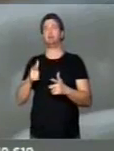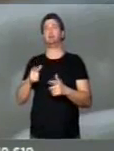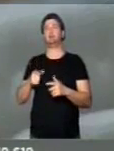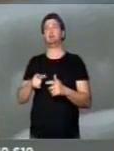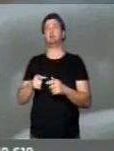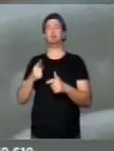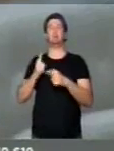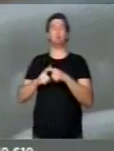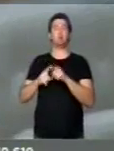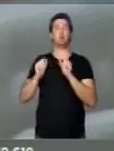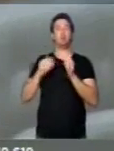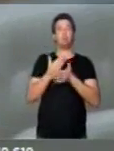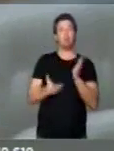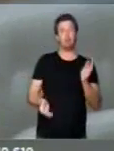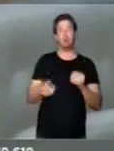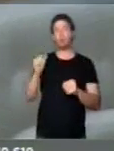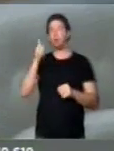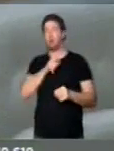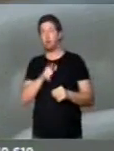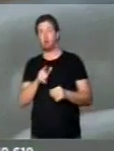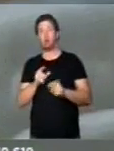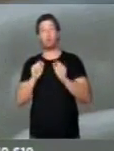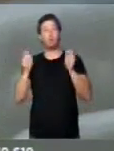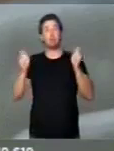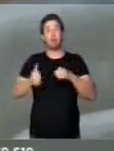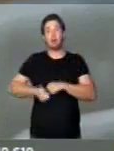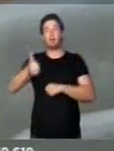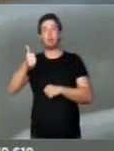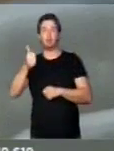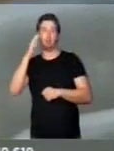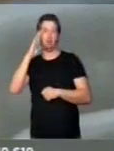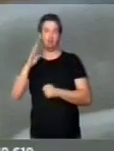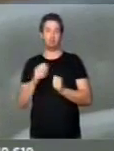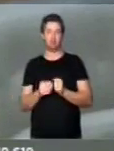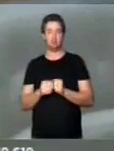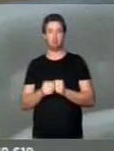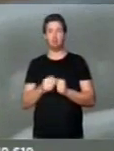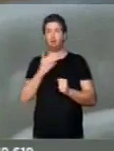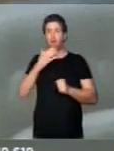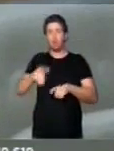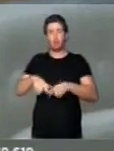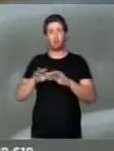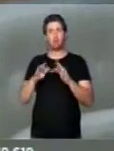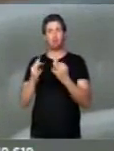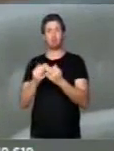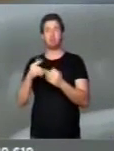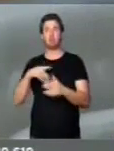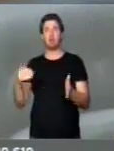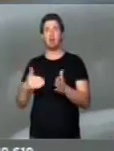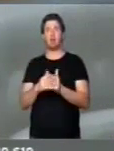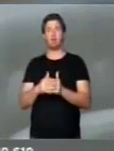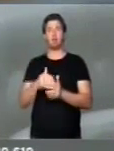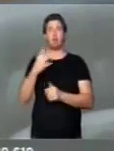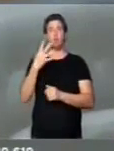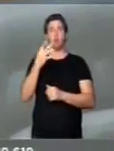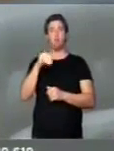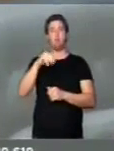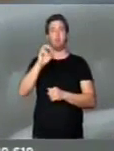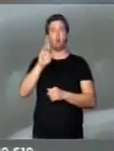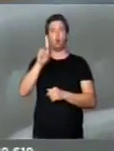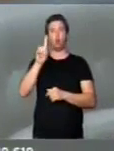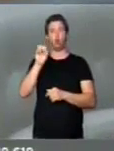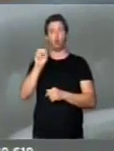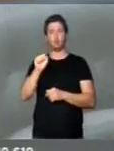perdas, enfim, por tudo que dá para fazer para melhorar, principalmente para o agricultor familiar que tem até 4 modos fiscais.